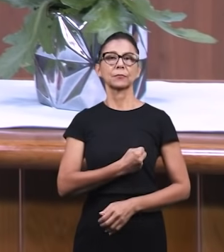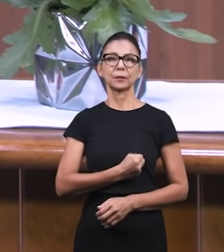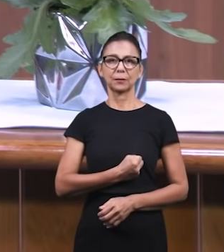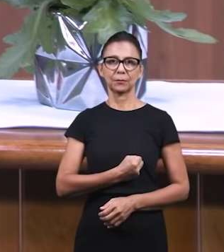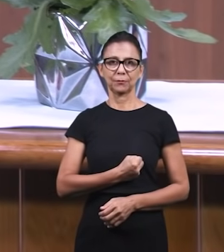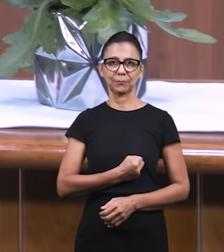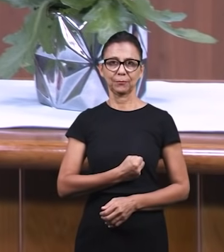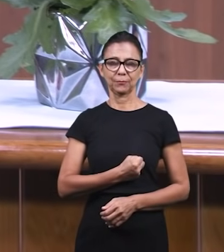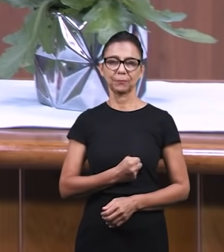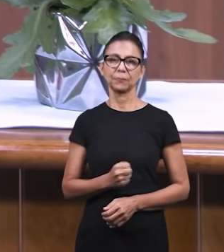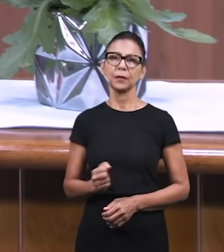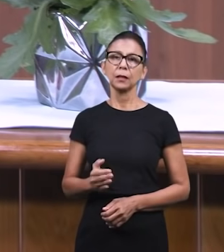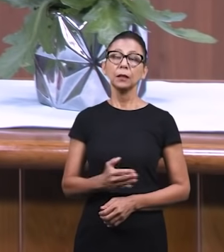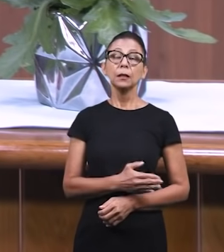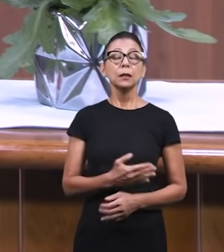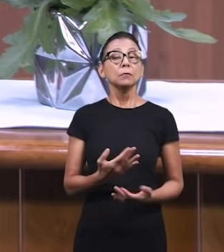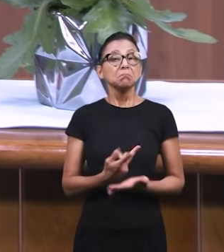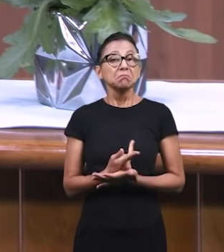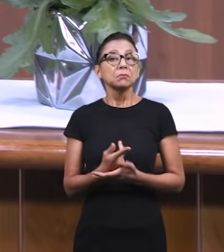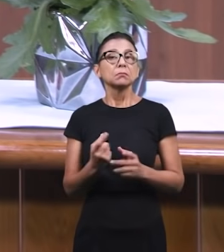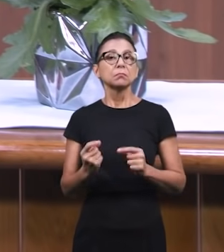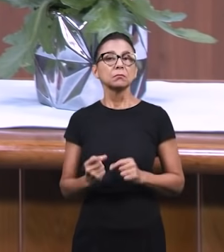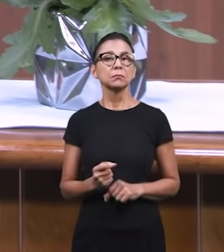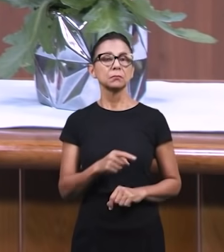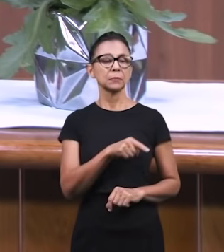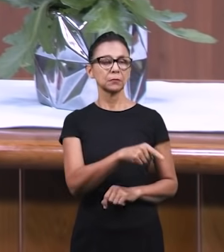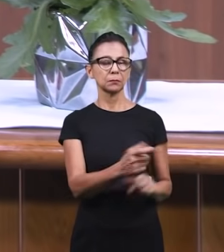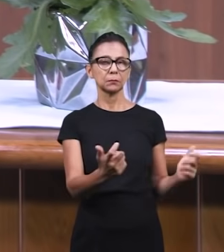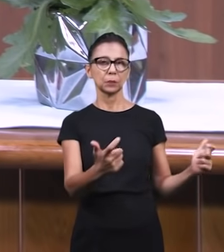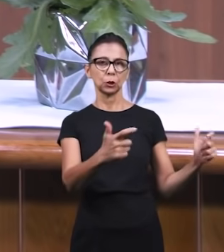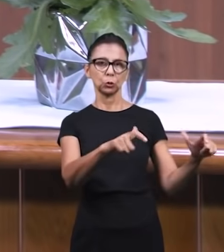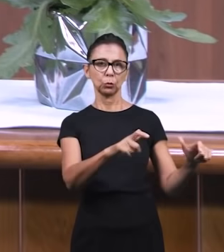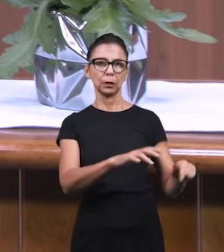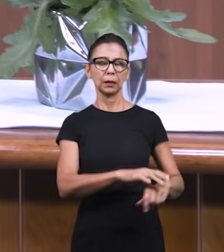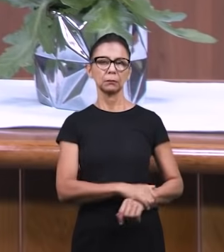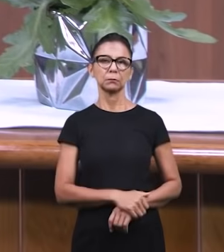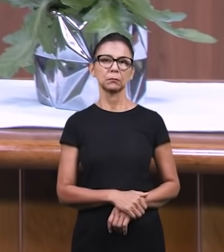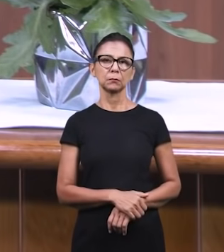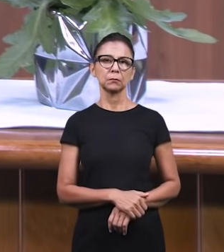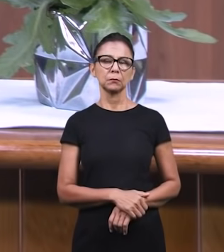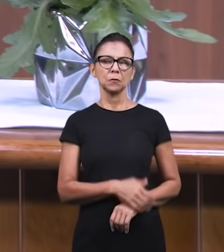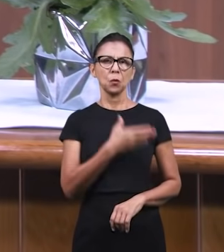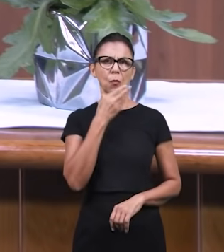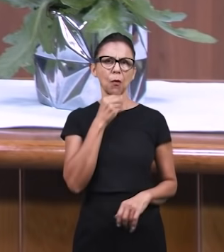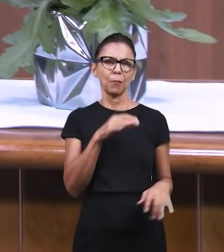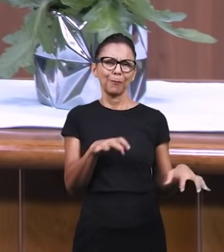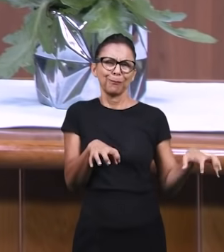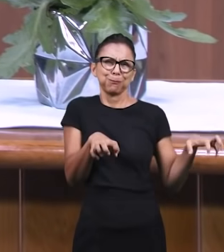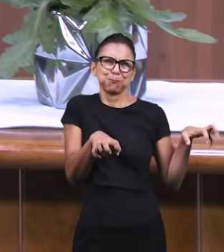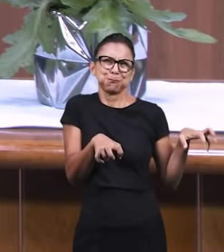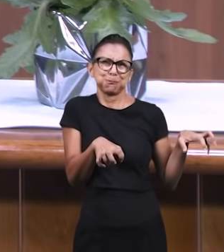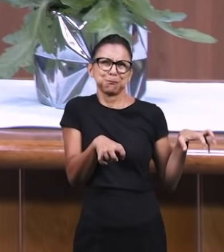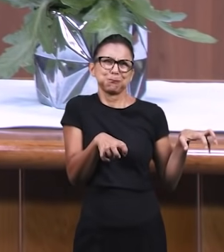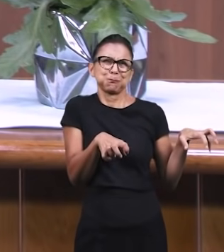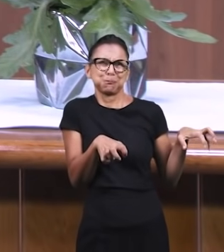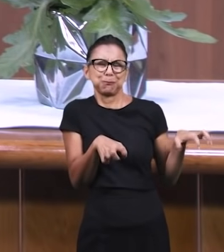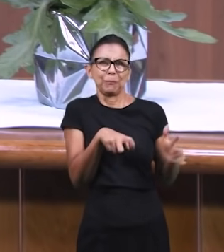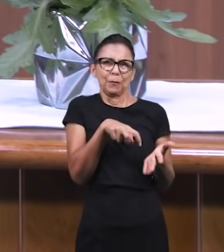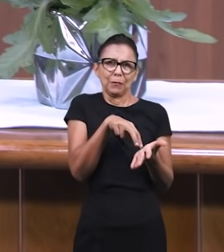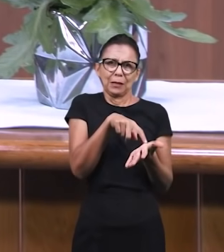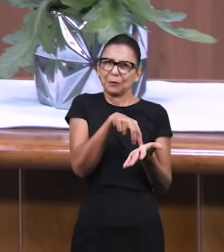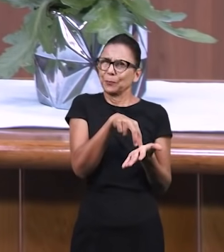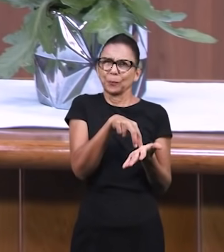havia um paralítico próximo àquele lugar e um grupo de 4 foram